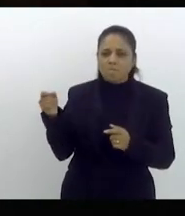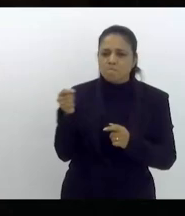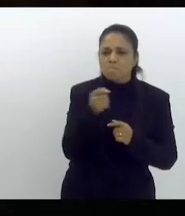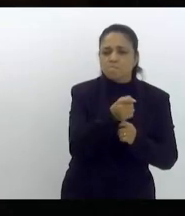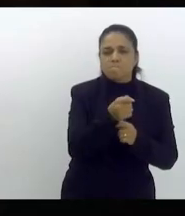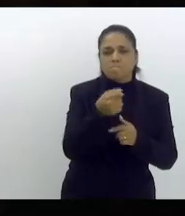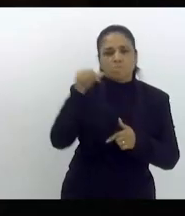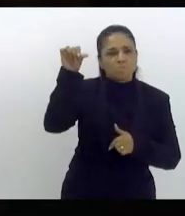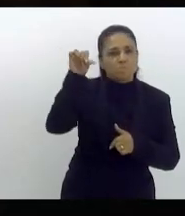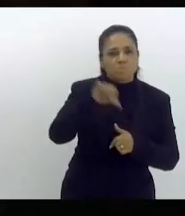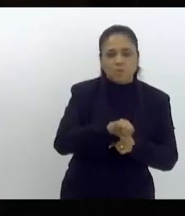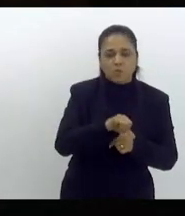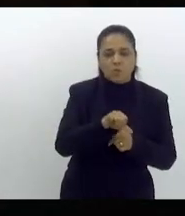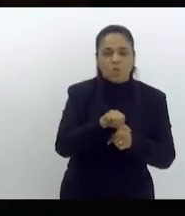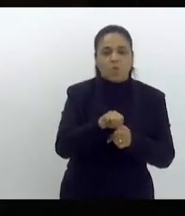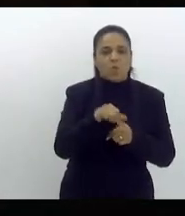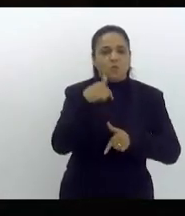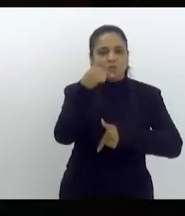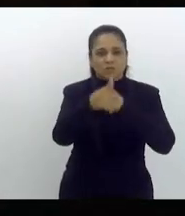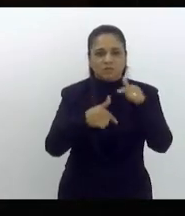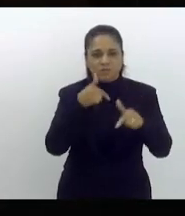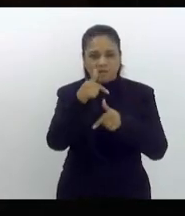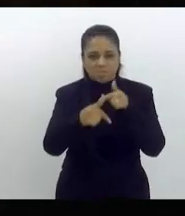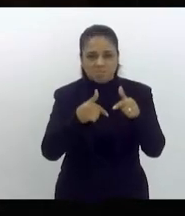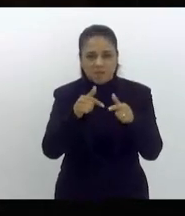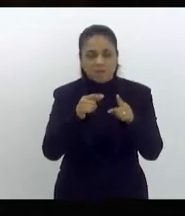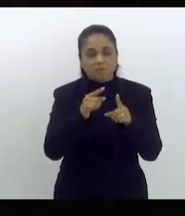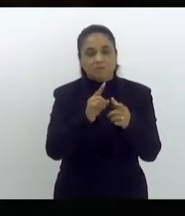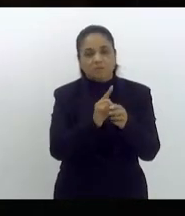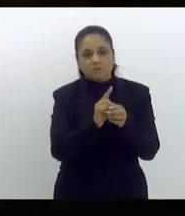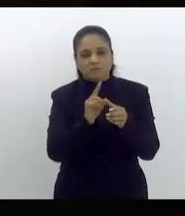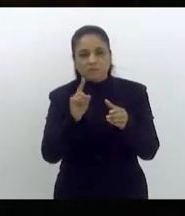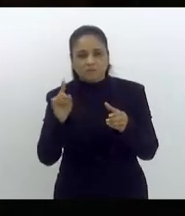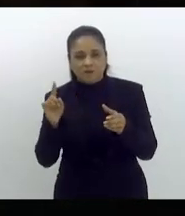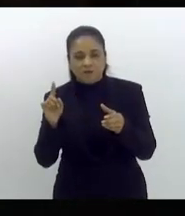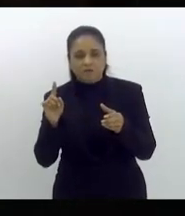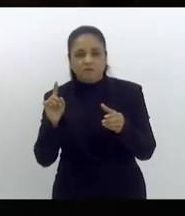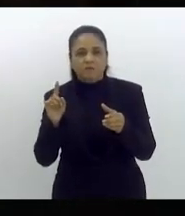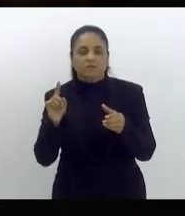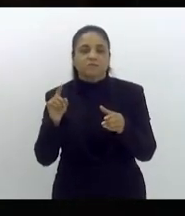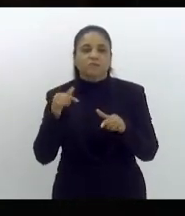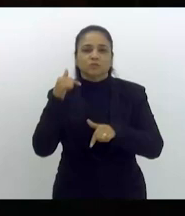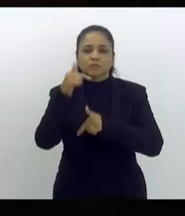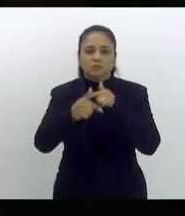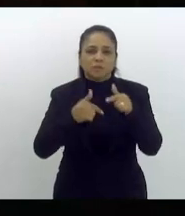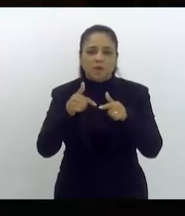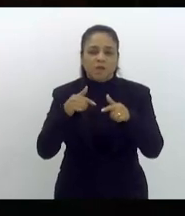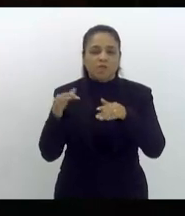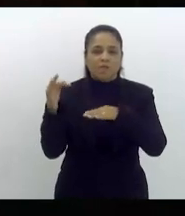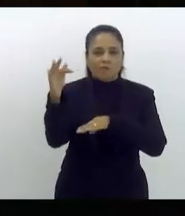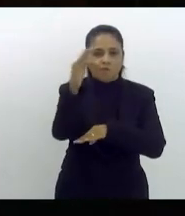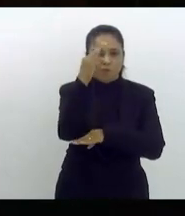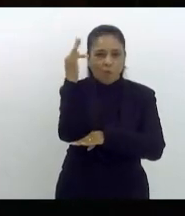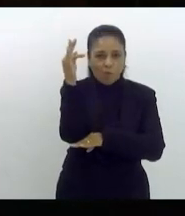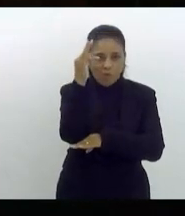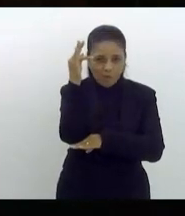as piores posições no mercado de trabalho nos afasta do mercado de trabalho formal